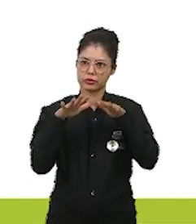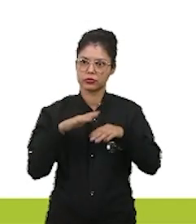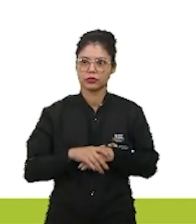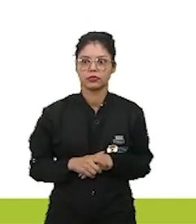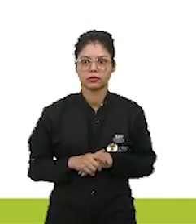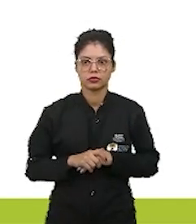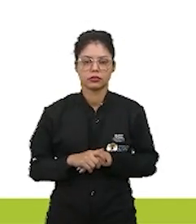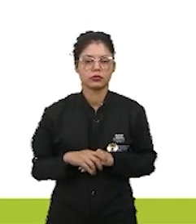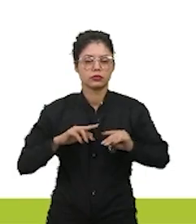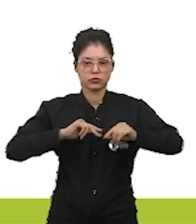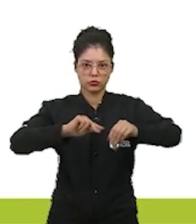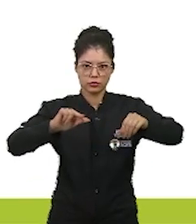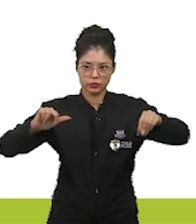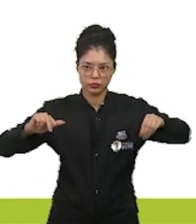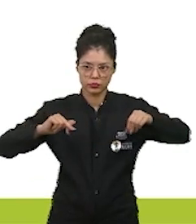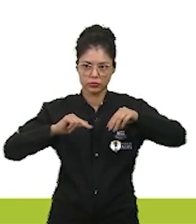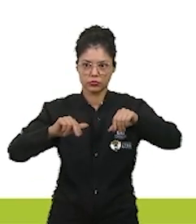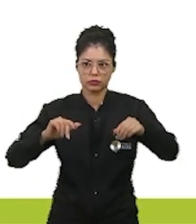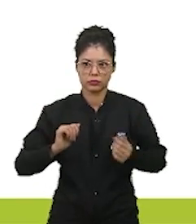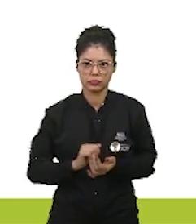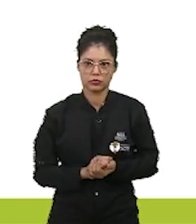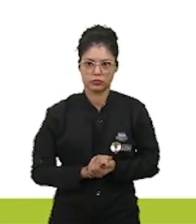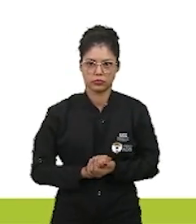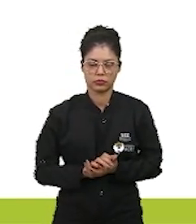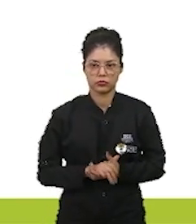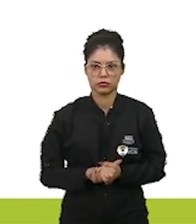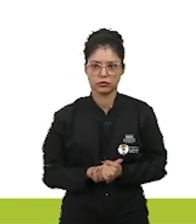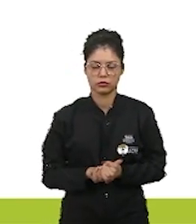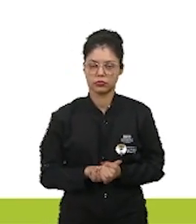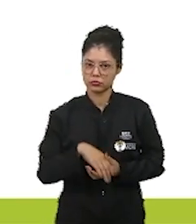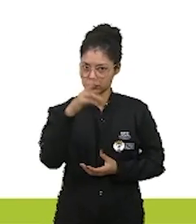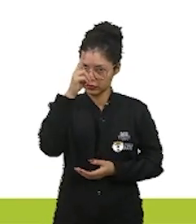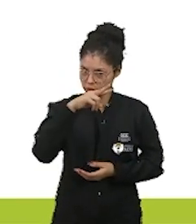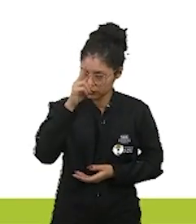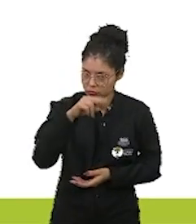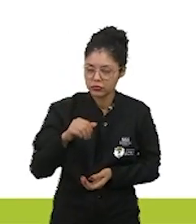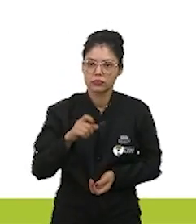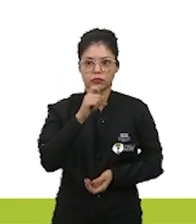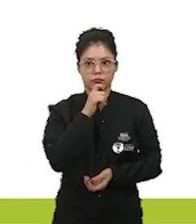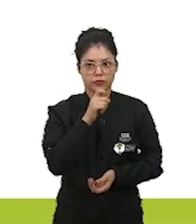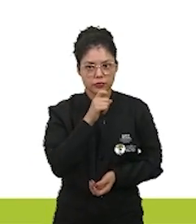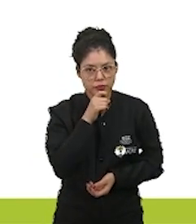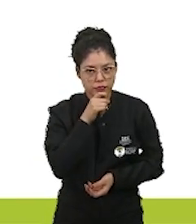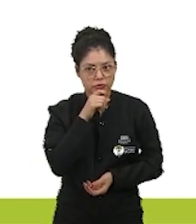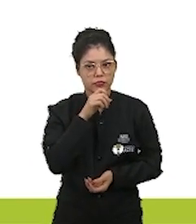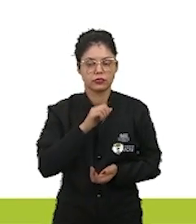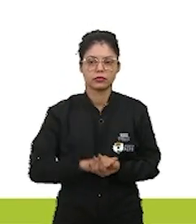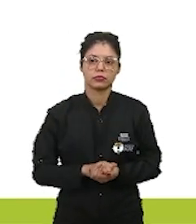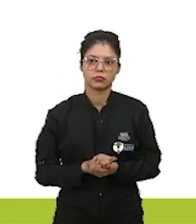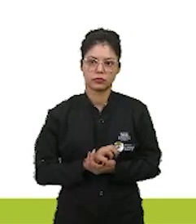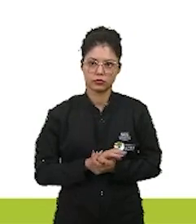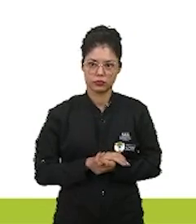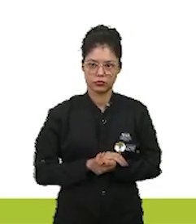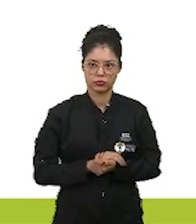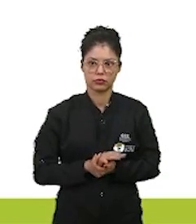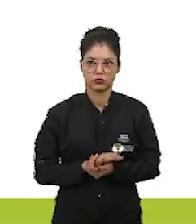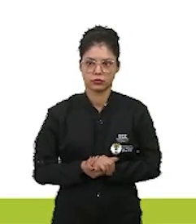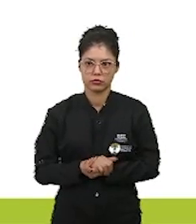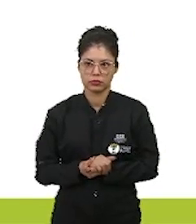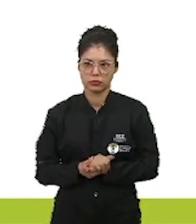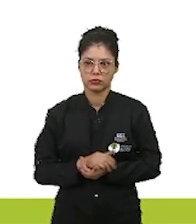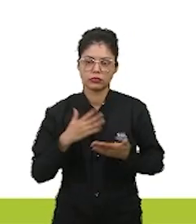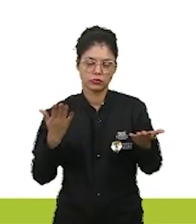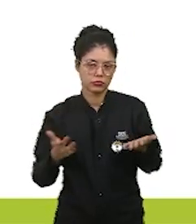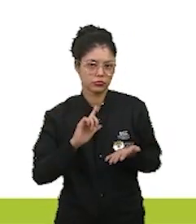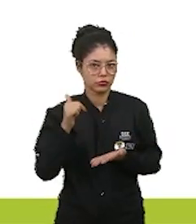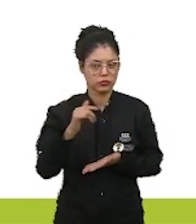de minerais, de combustíveis fósseis, tá? Lembra que é do resfriamento do magma, e aí eu dei o exemplo para vocês do granito,